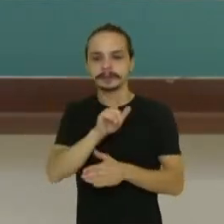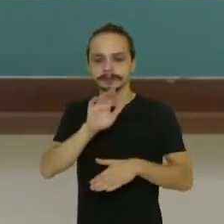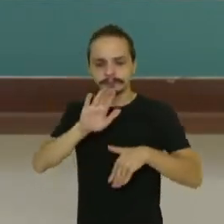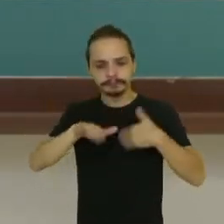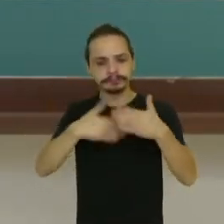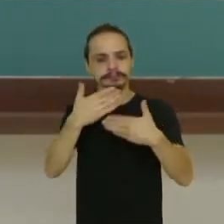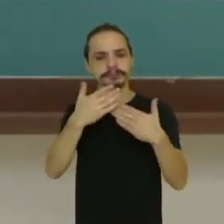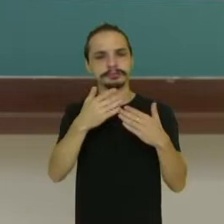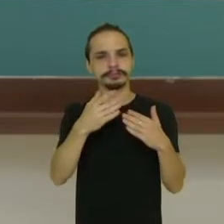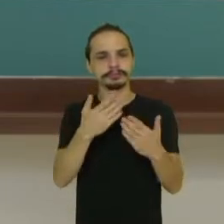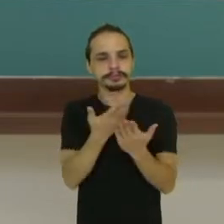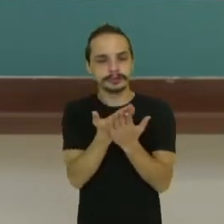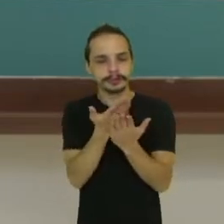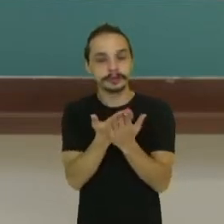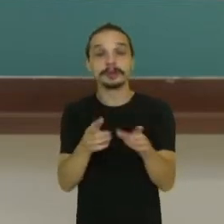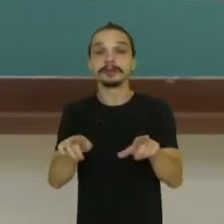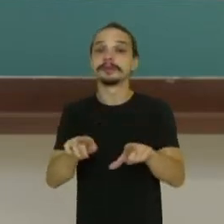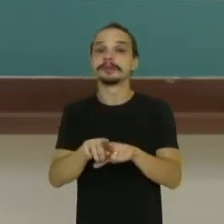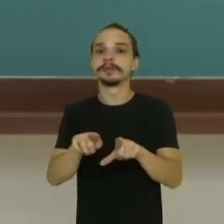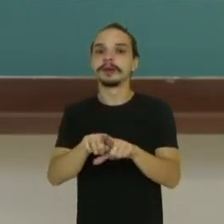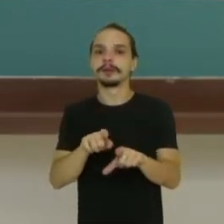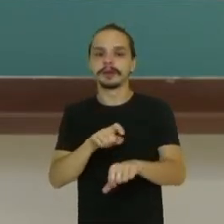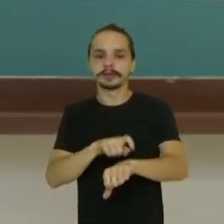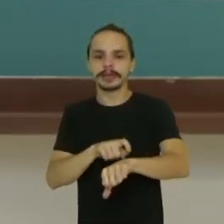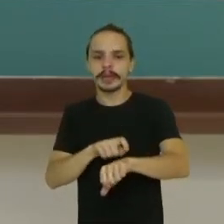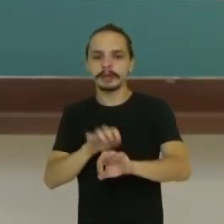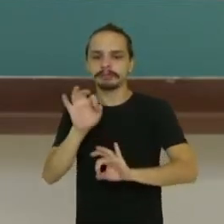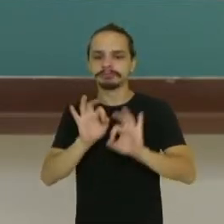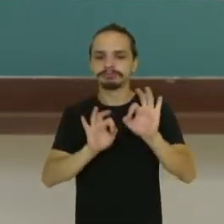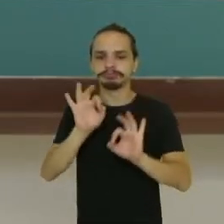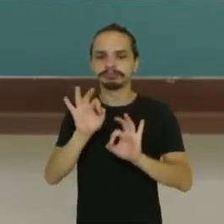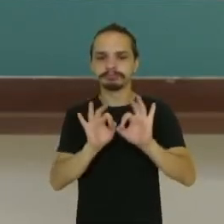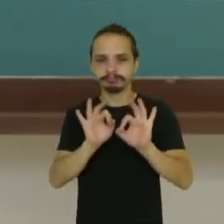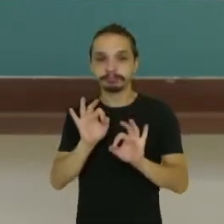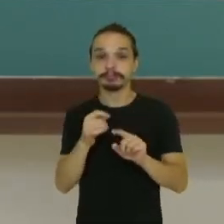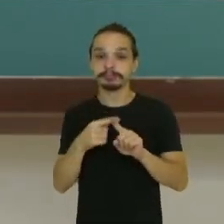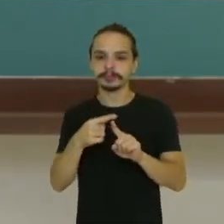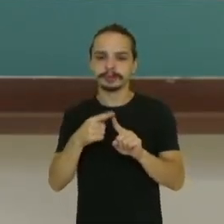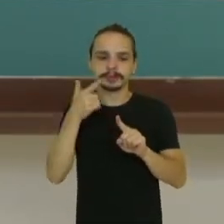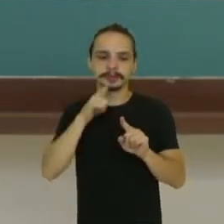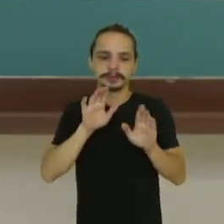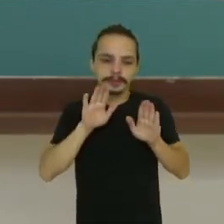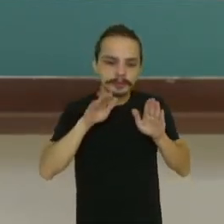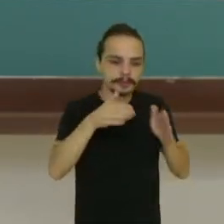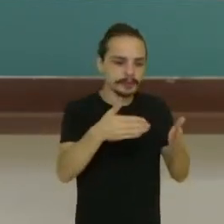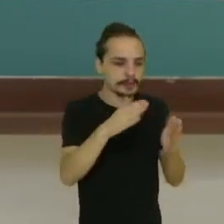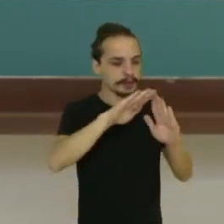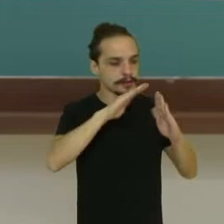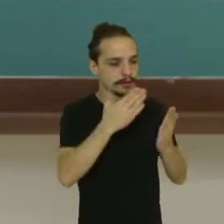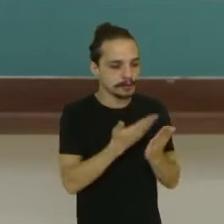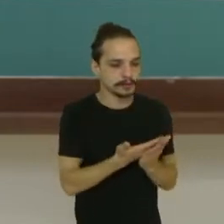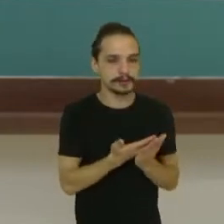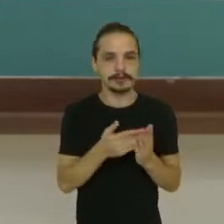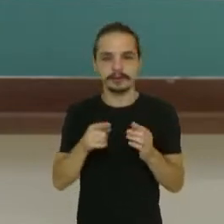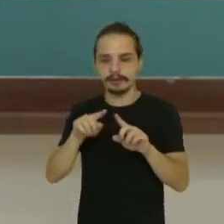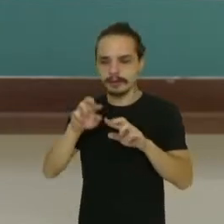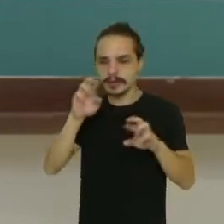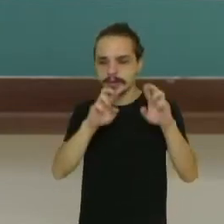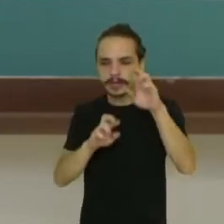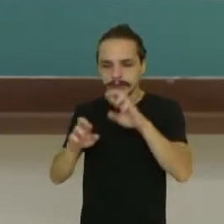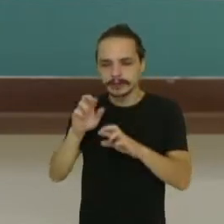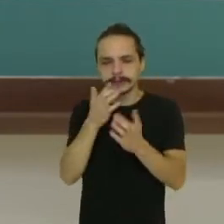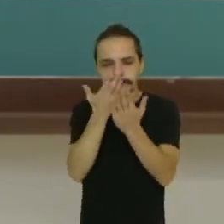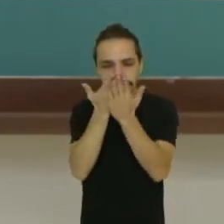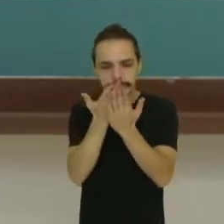e também a gestão do tempo porque para que a gente consiga se dedicar à escola fazer a revisão dos